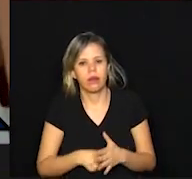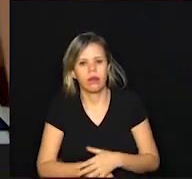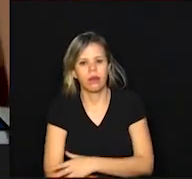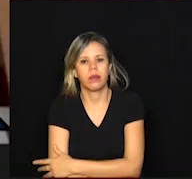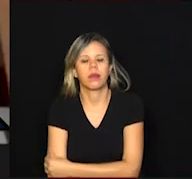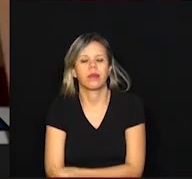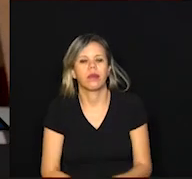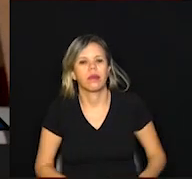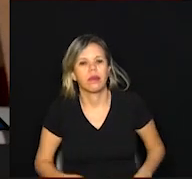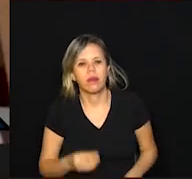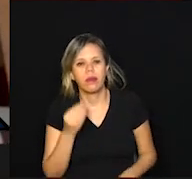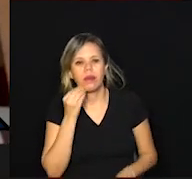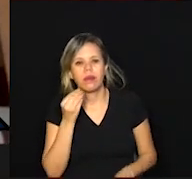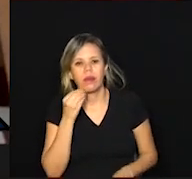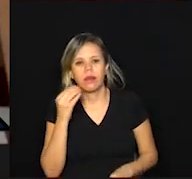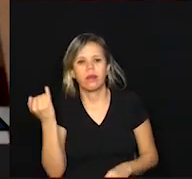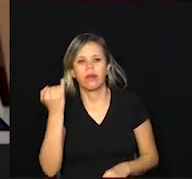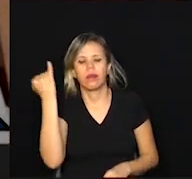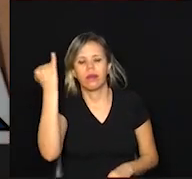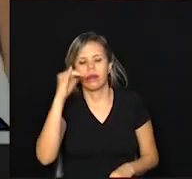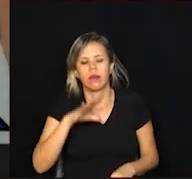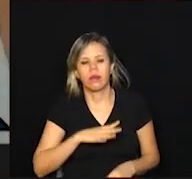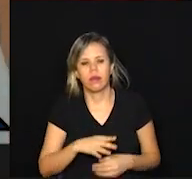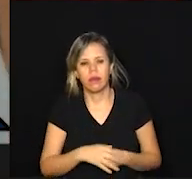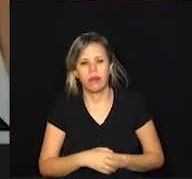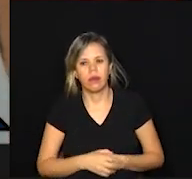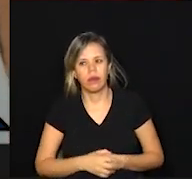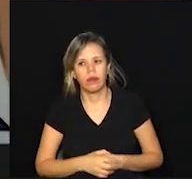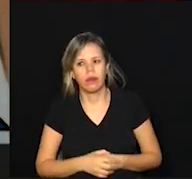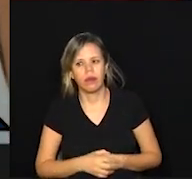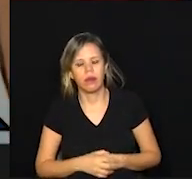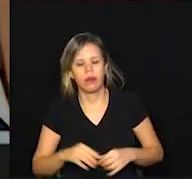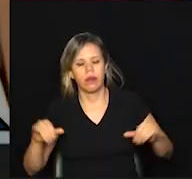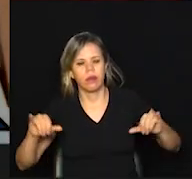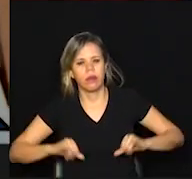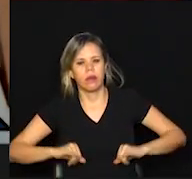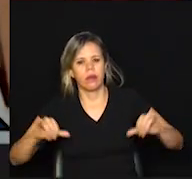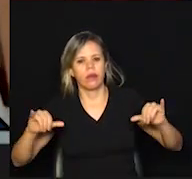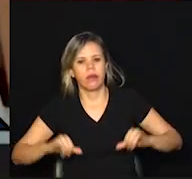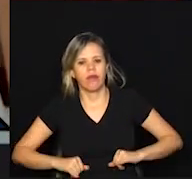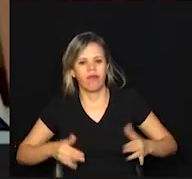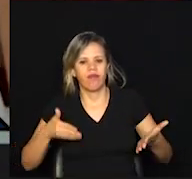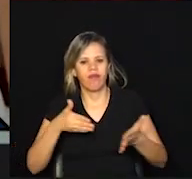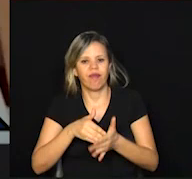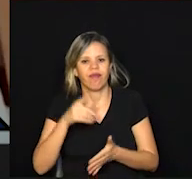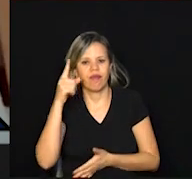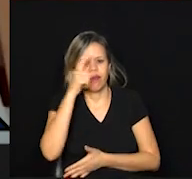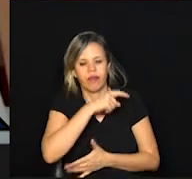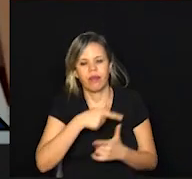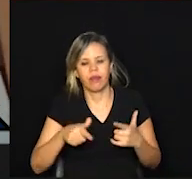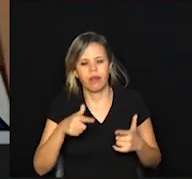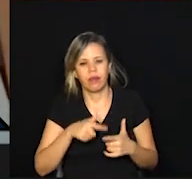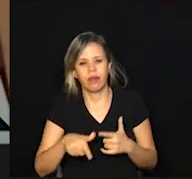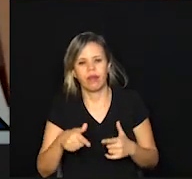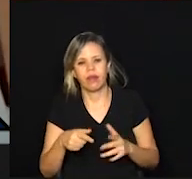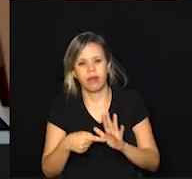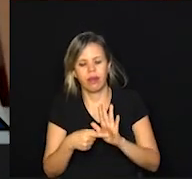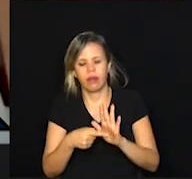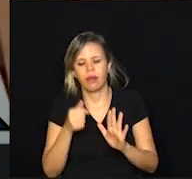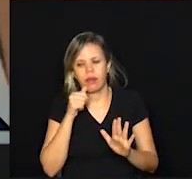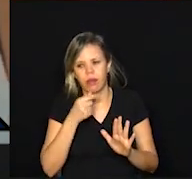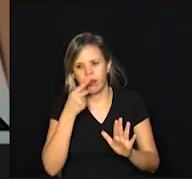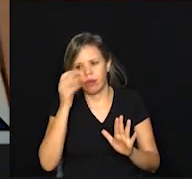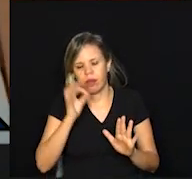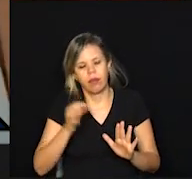né um espaço dos mais elegantes da cidade e que tá sofrendo essas dificuldades que Alice também apontou